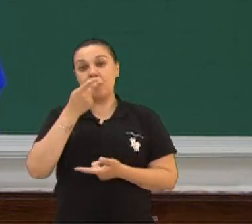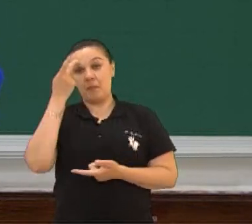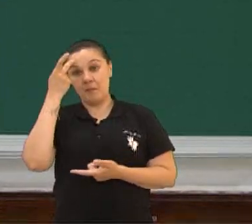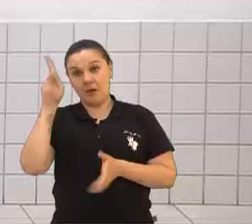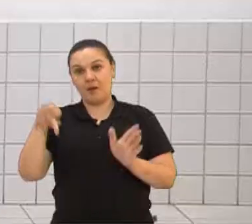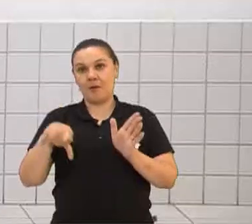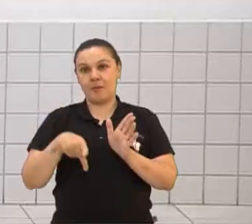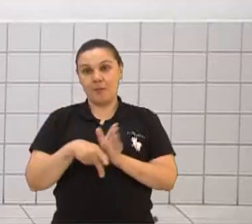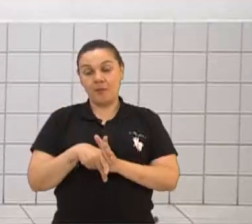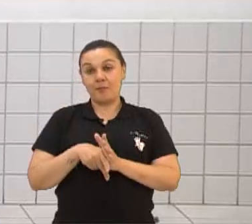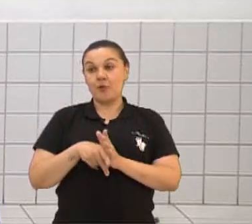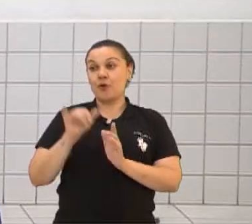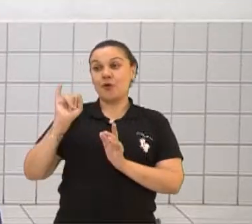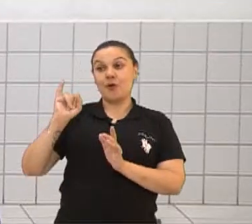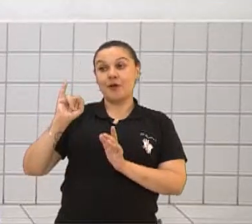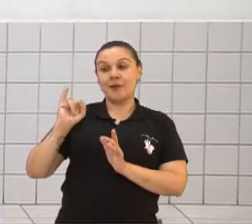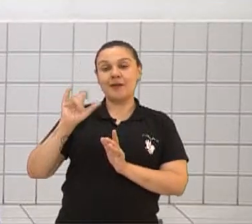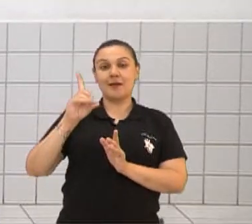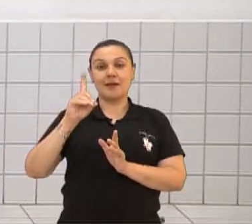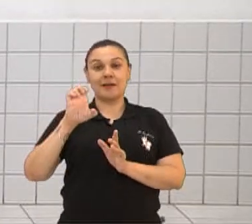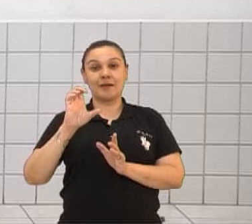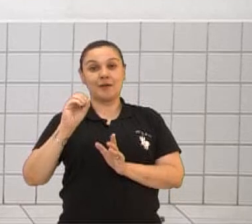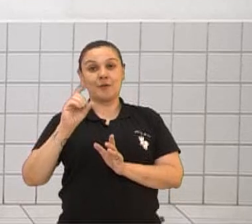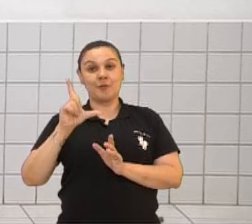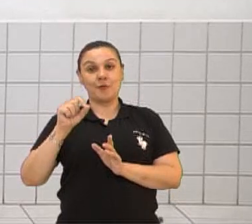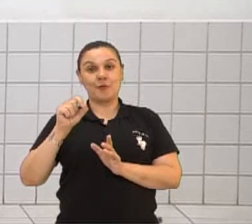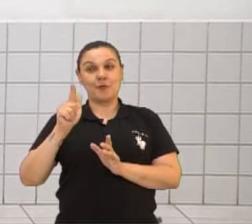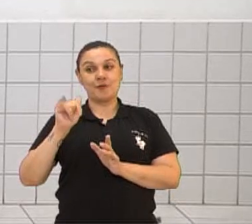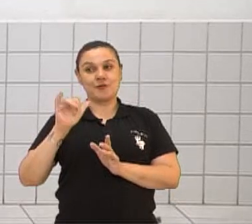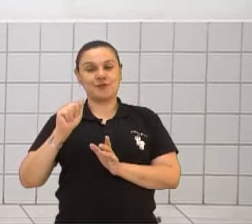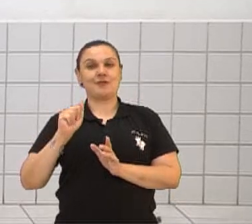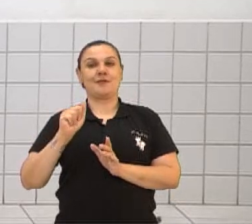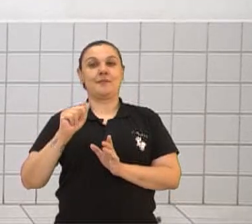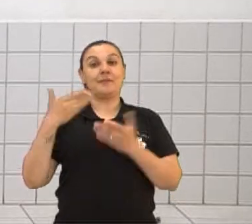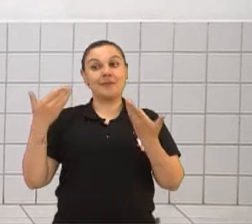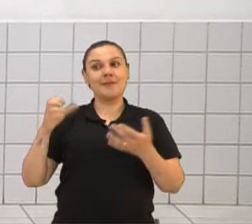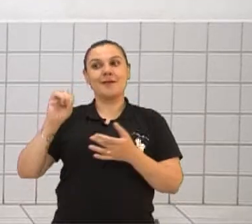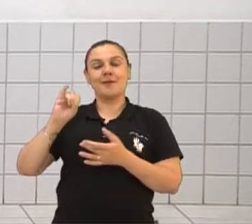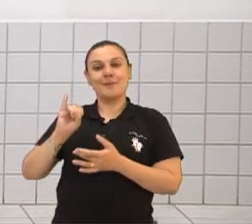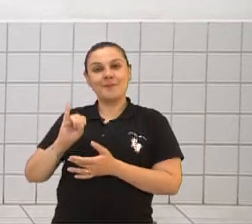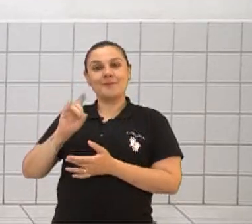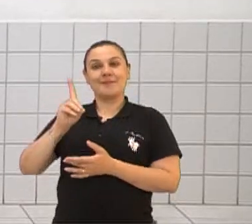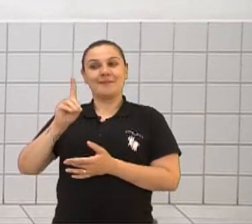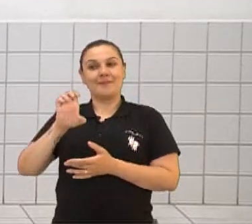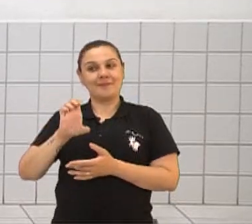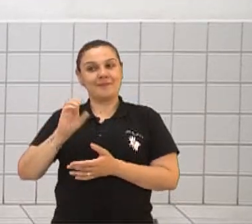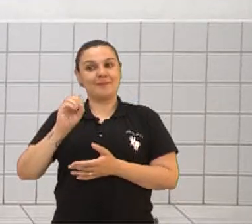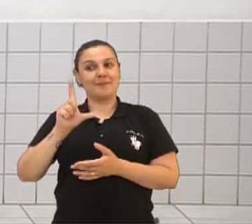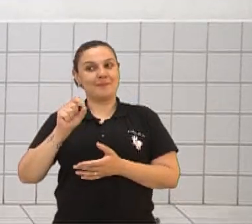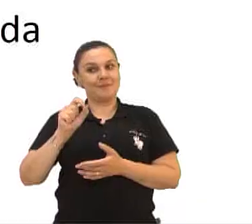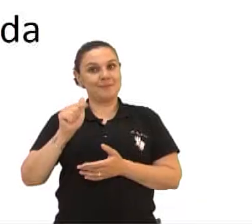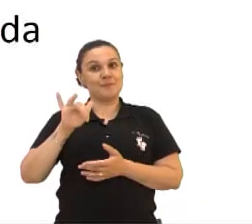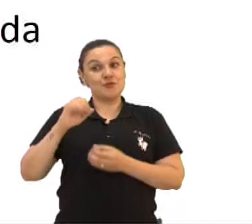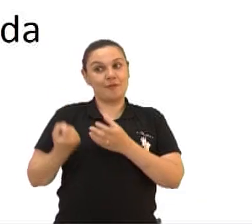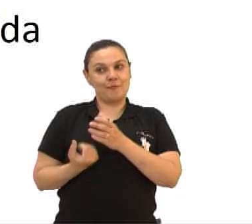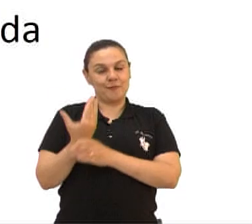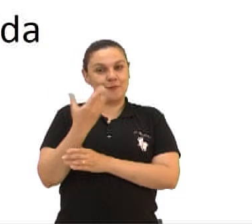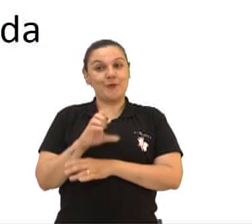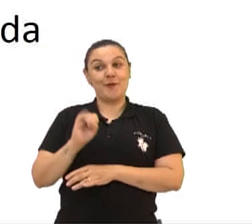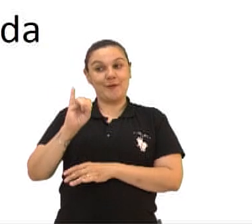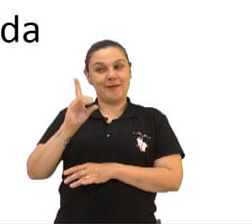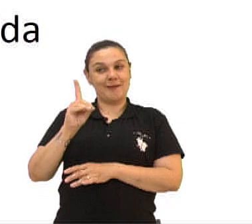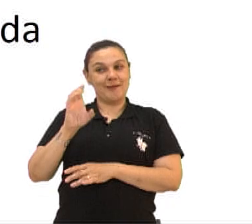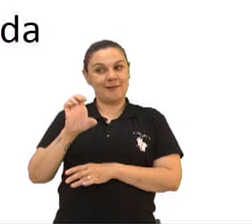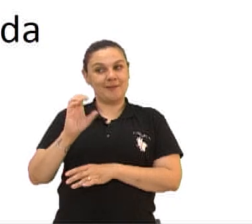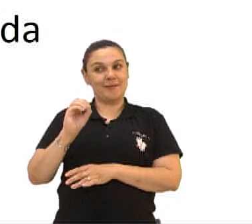ideologias. E aqui vem um destaque importante, né, professor Fábio? Como foi colocado no slide, a análise da ideologia é fundada nas condições